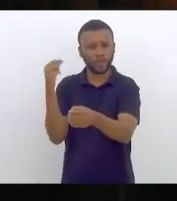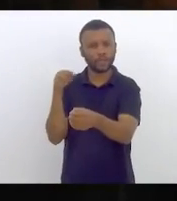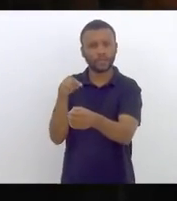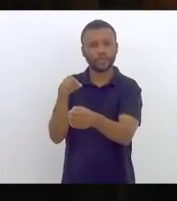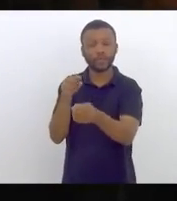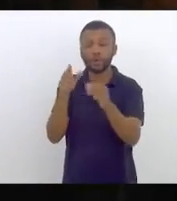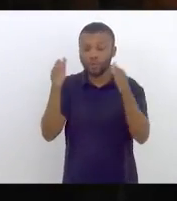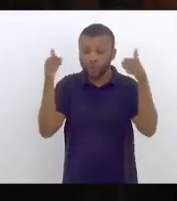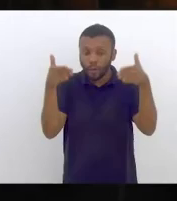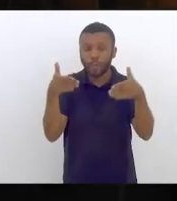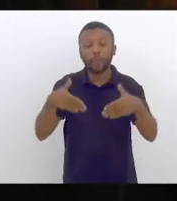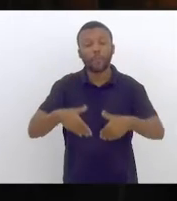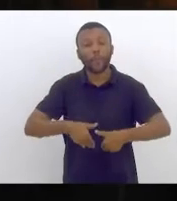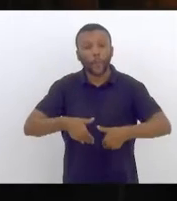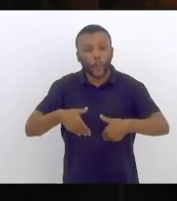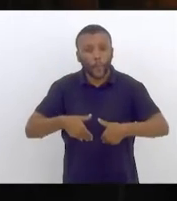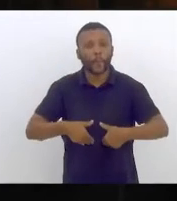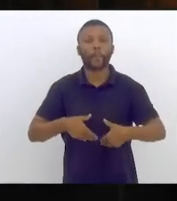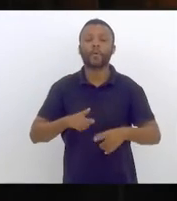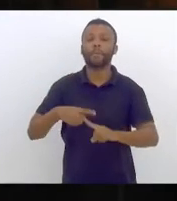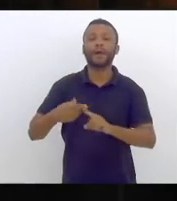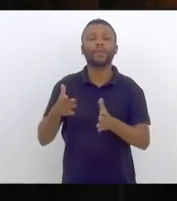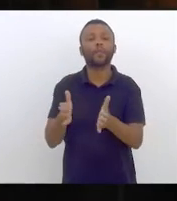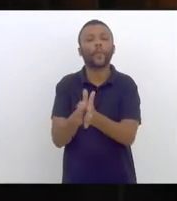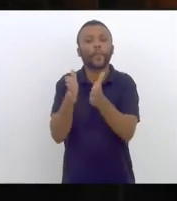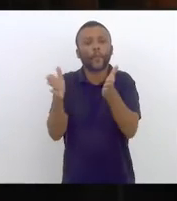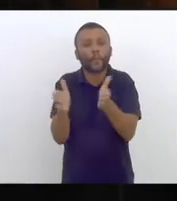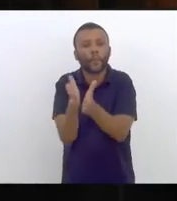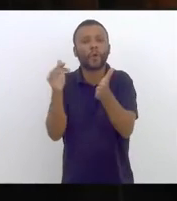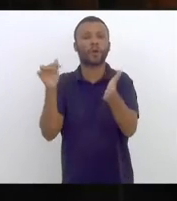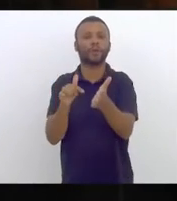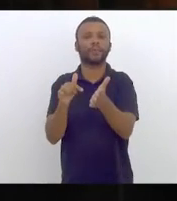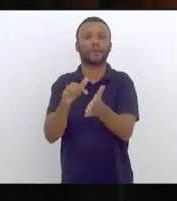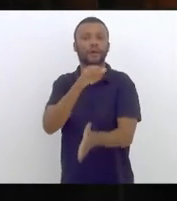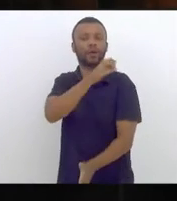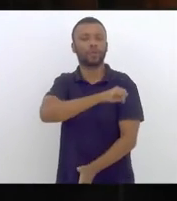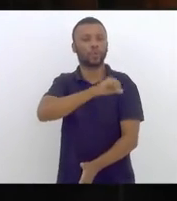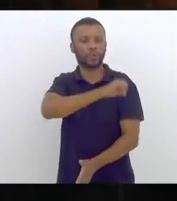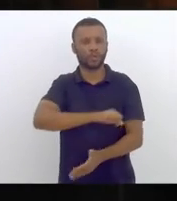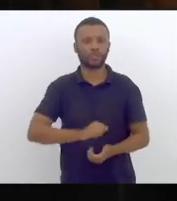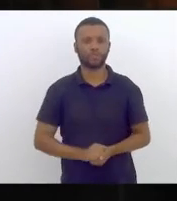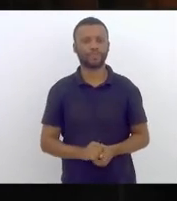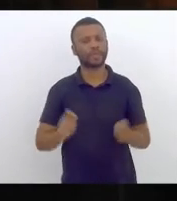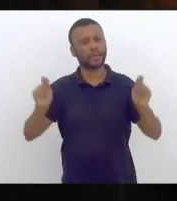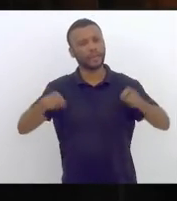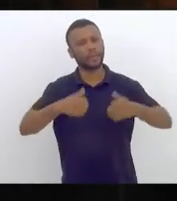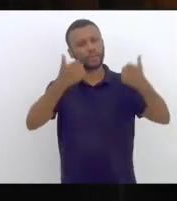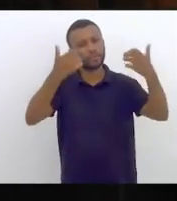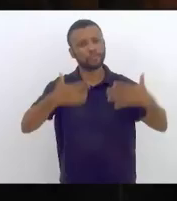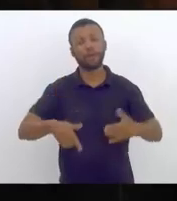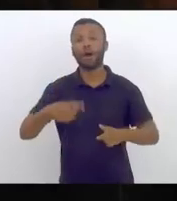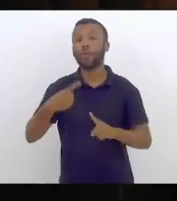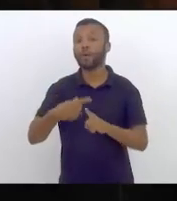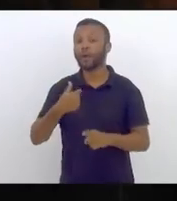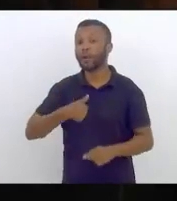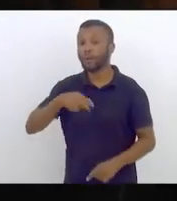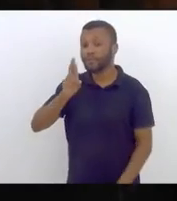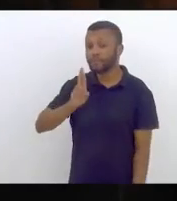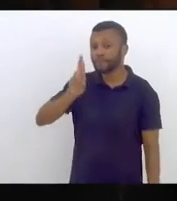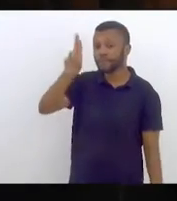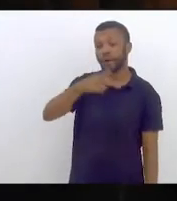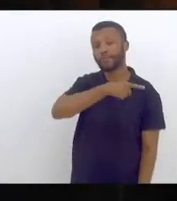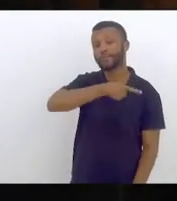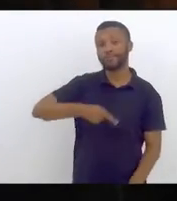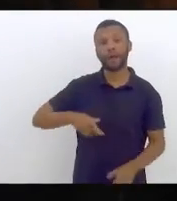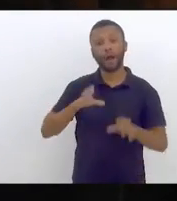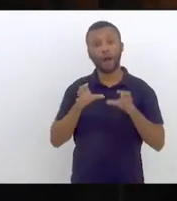à fome e à pobreza no estado do Rio de Janeiro. E eu posso dizer isso porque eu presidi a Comissão Especial de